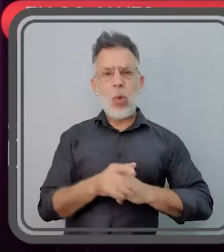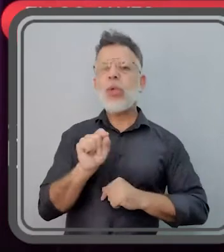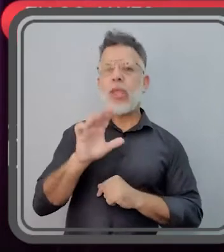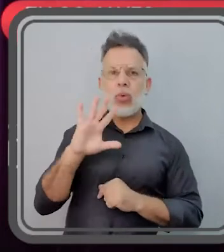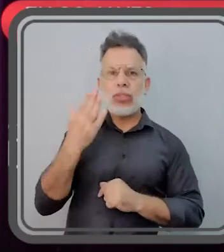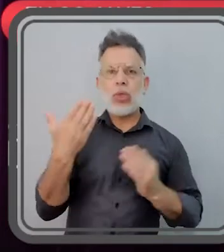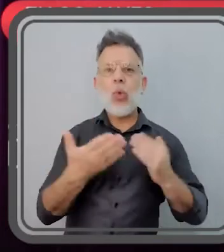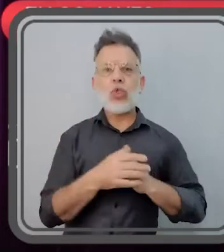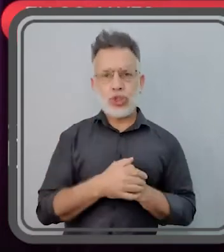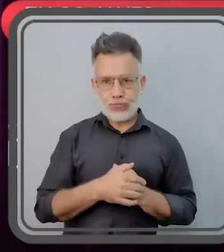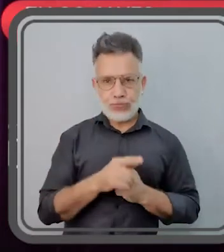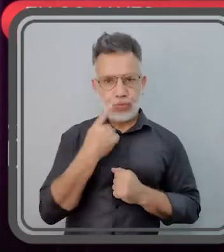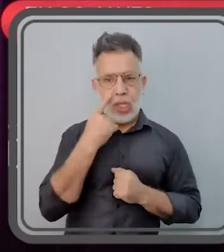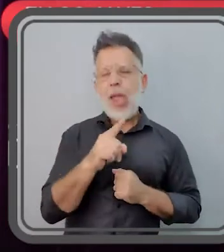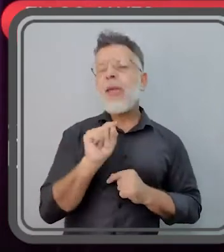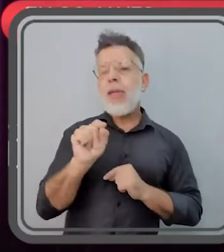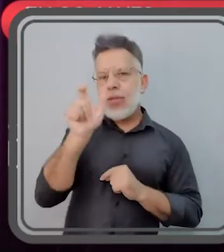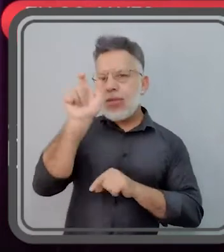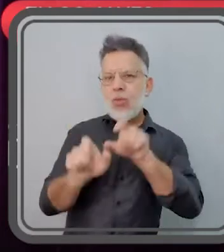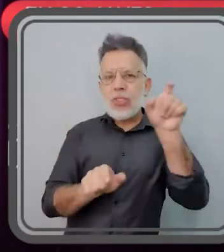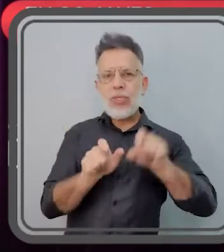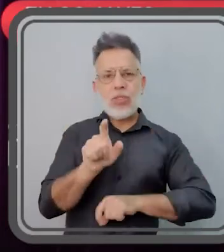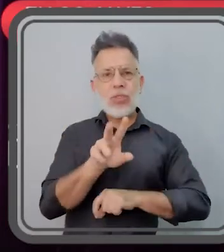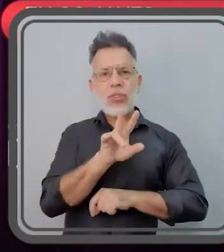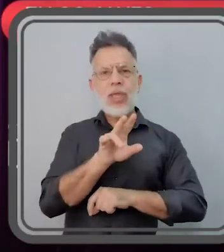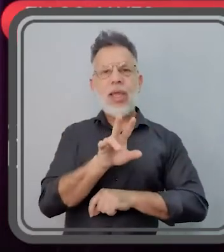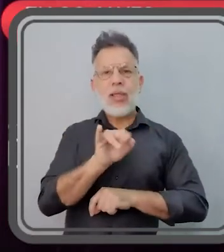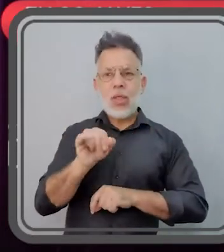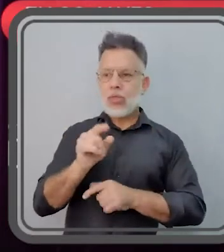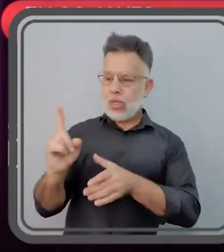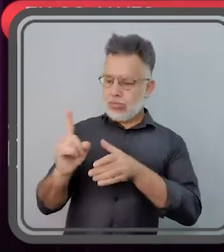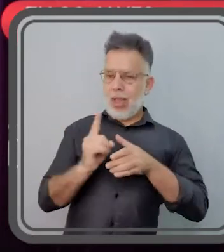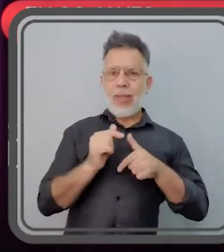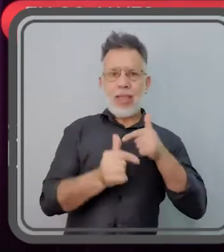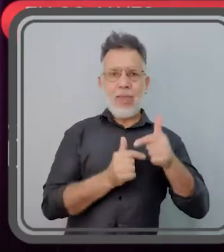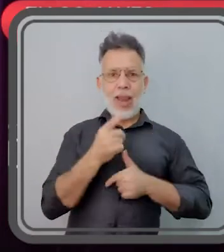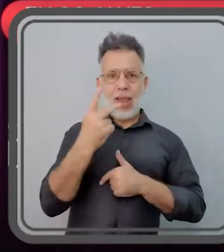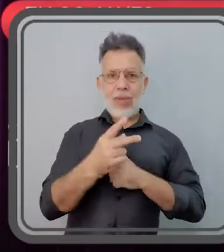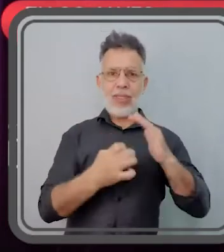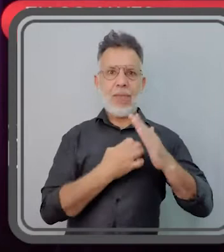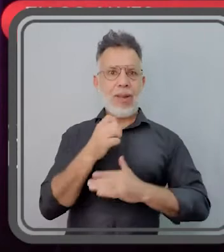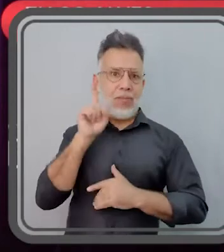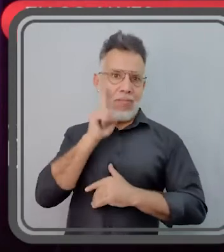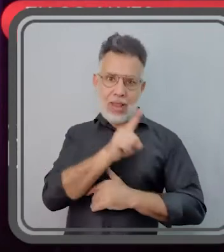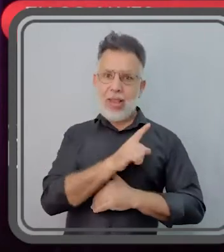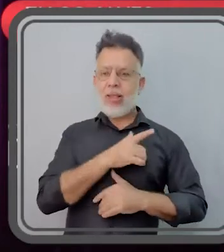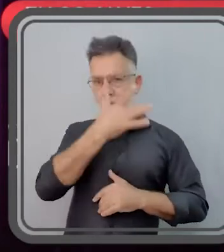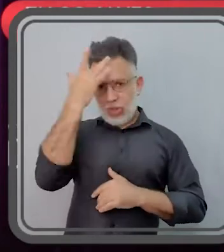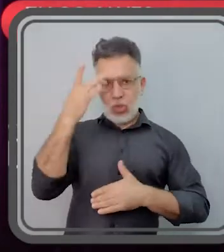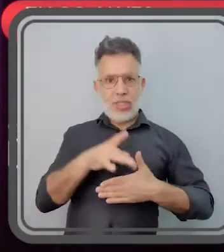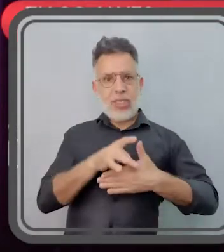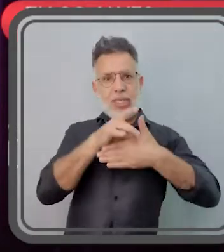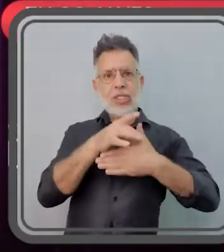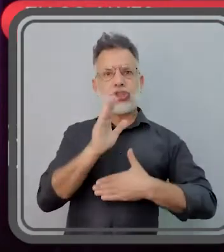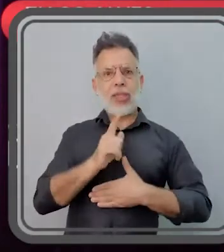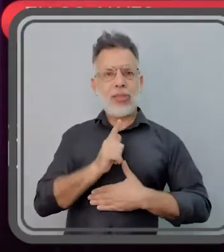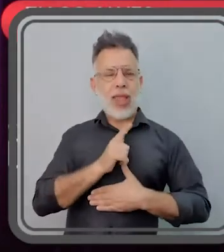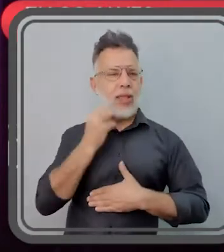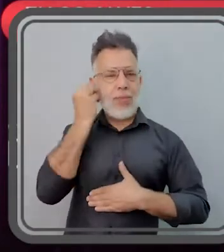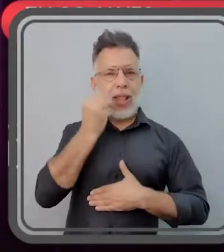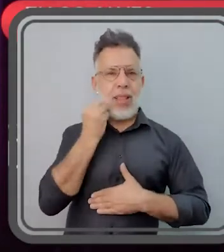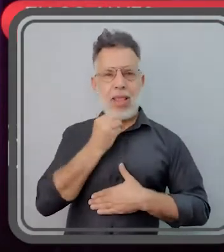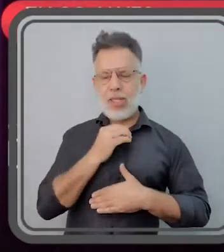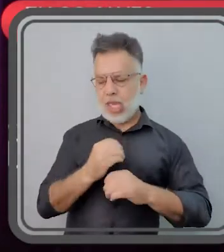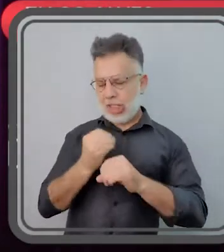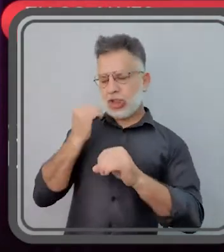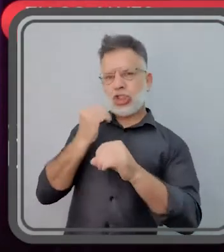está acontecendo hoje, quem são as pessoas que estão sendo atraídas para trabalhar para essas empresas americanas são os caras de liderança, são as pessoas que já têm uma certa experiência,